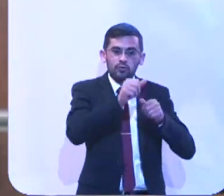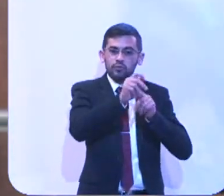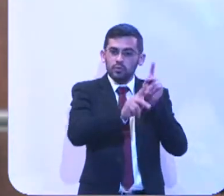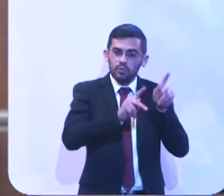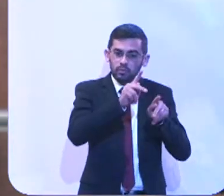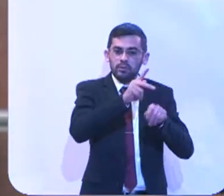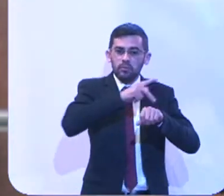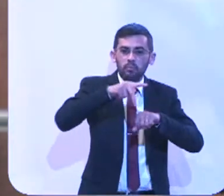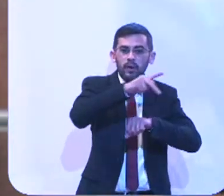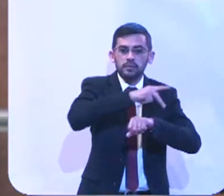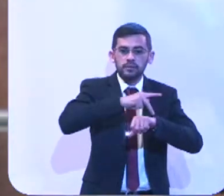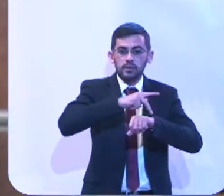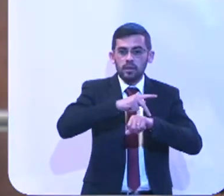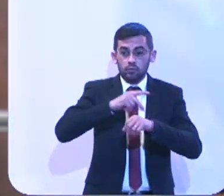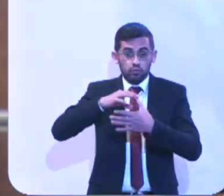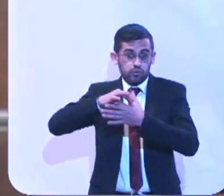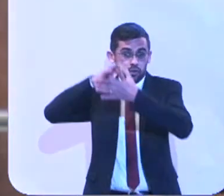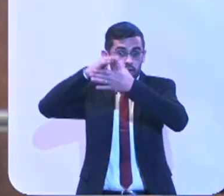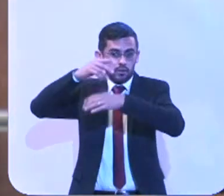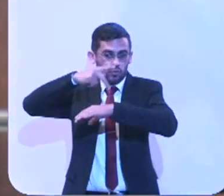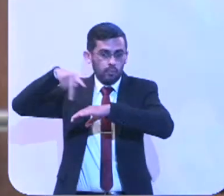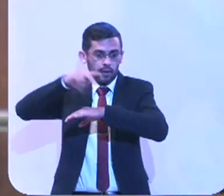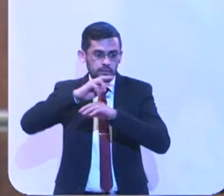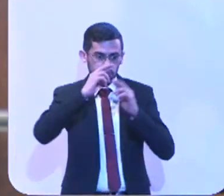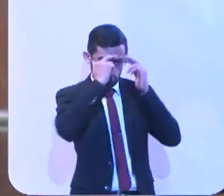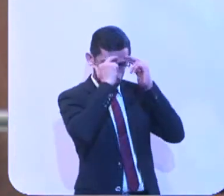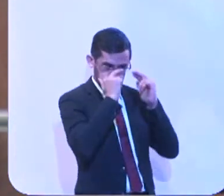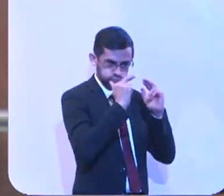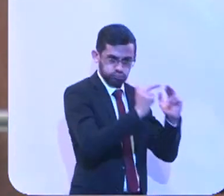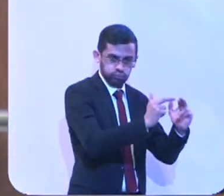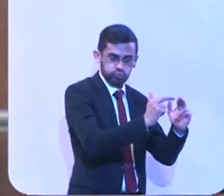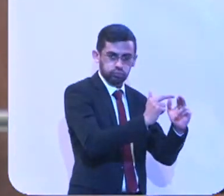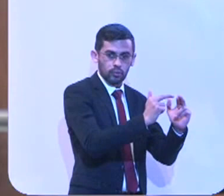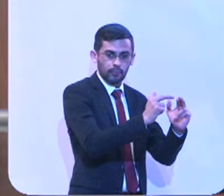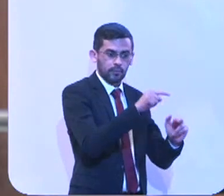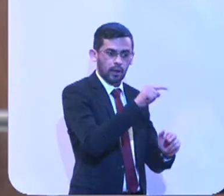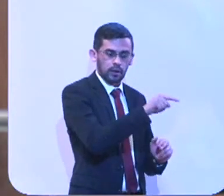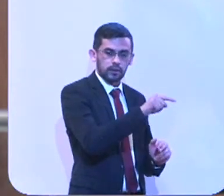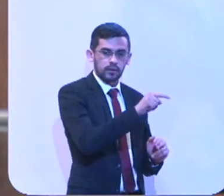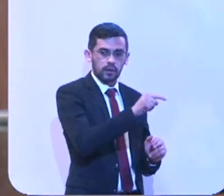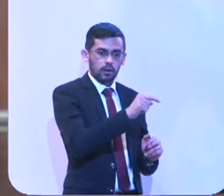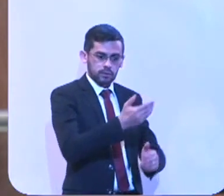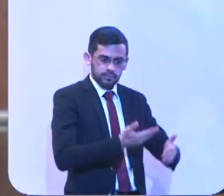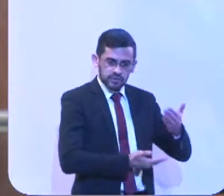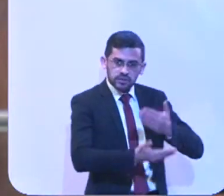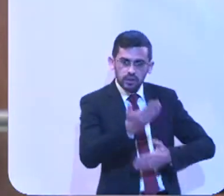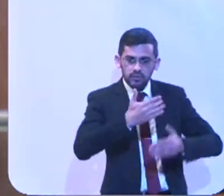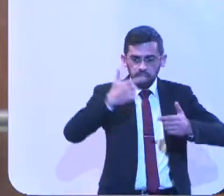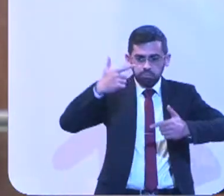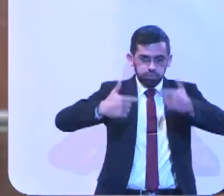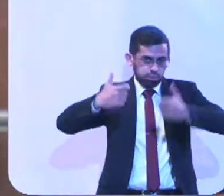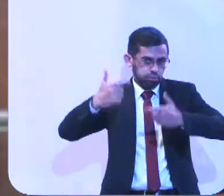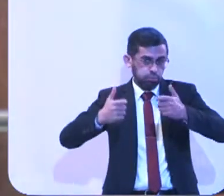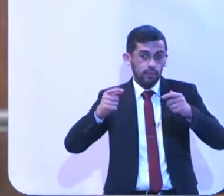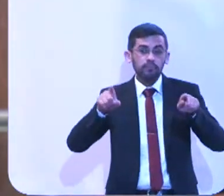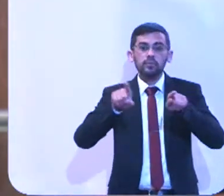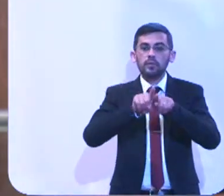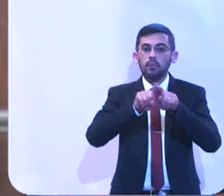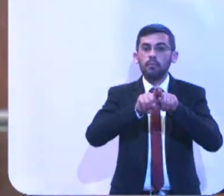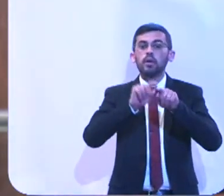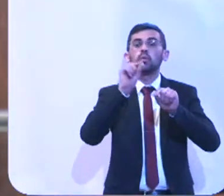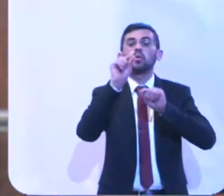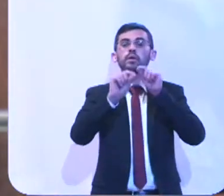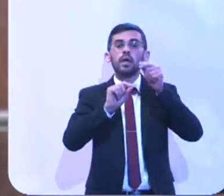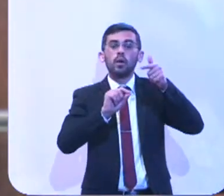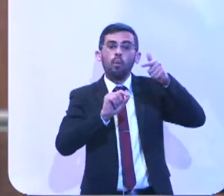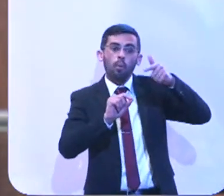daquele país a respeitam. Desde daqueles que serviam a guerrilha, até mesmo aqueles